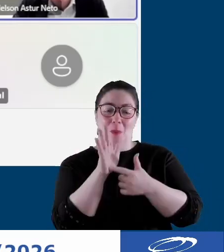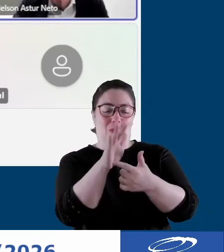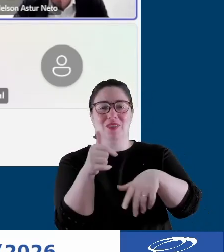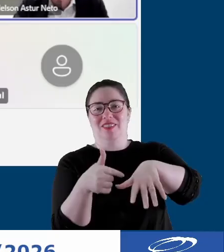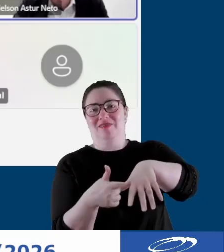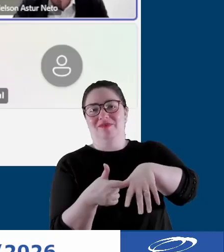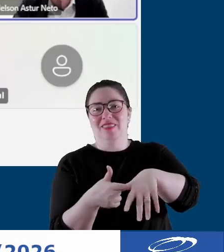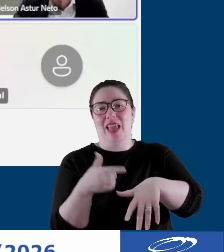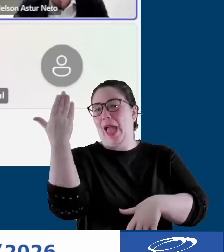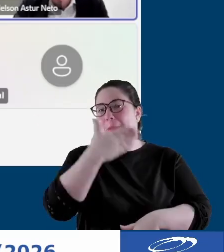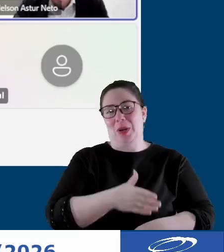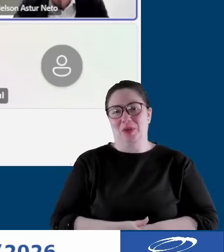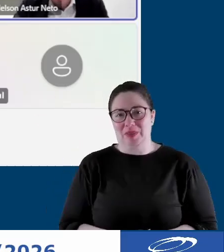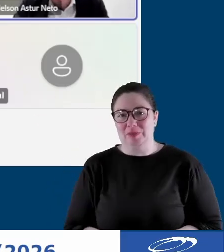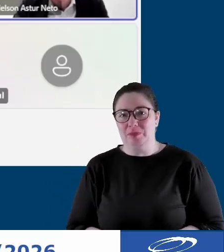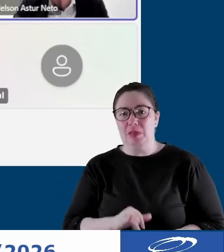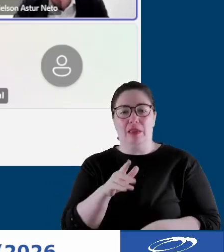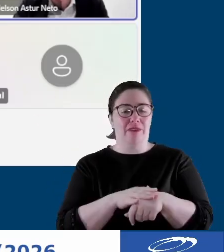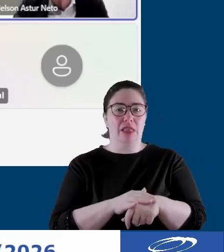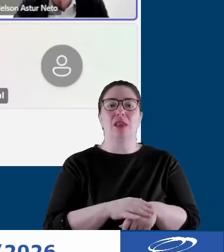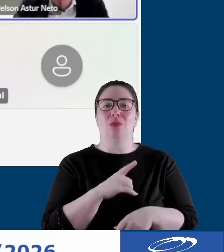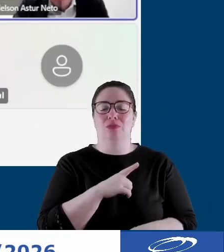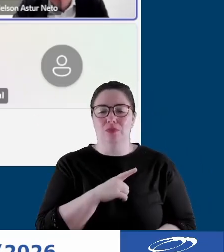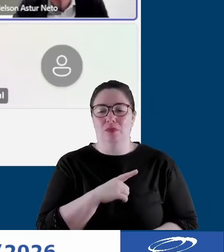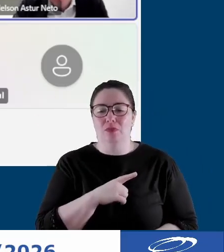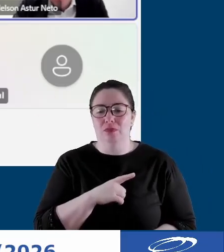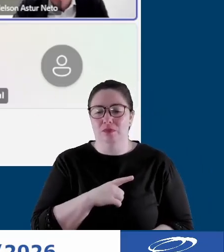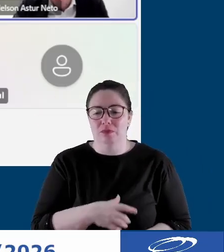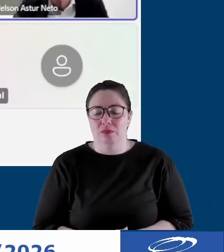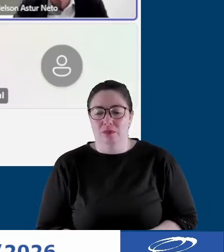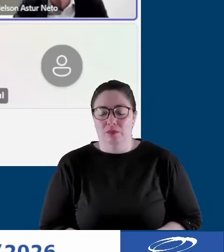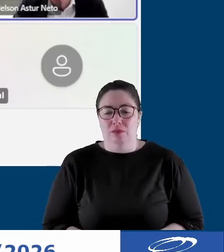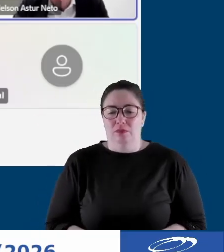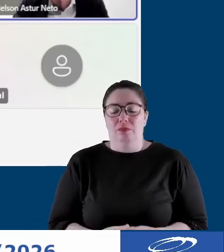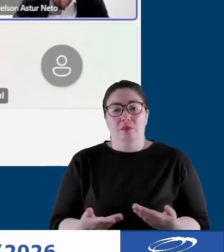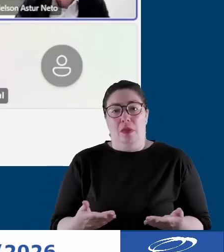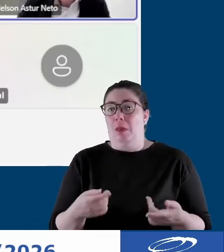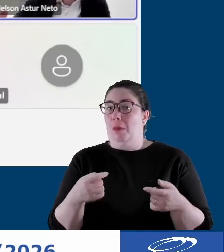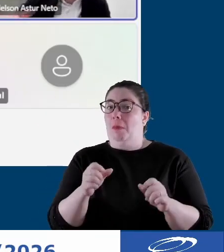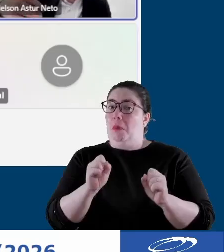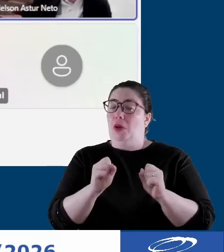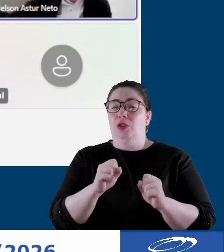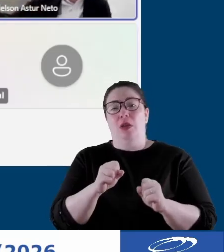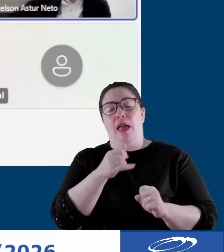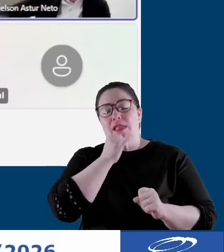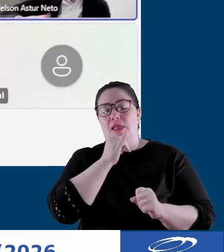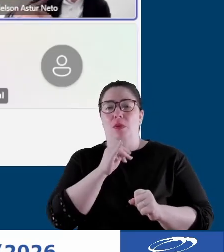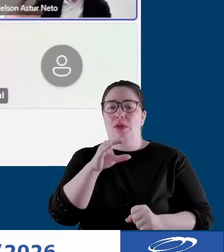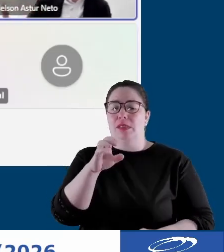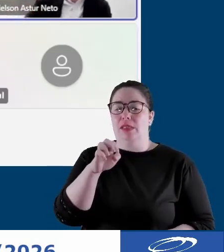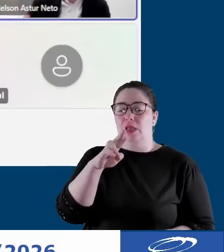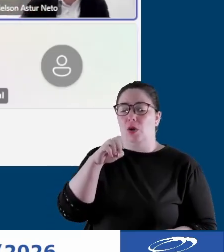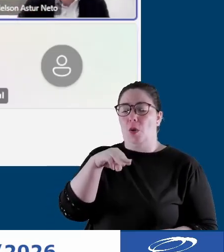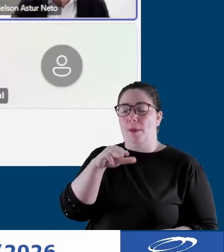sem contenção, além do aceitável para um seroma, por exemplo, pós-operatório. E aquelas infecções tardias que